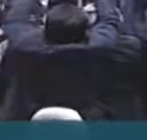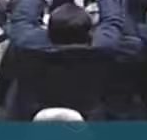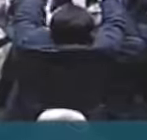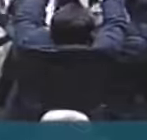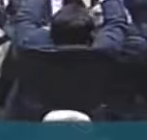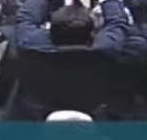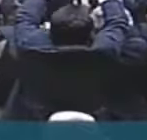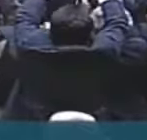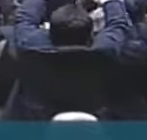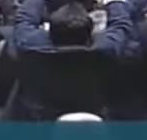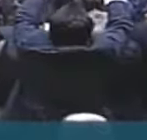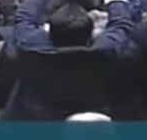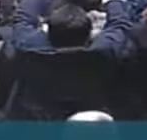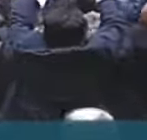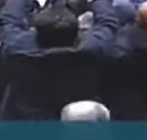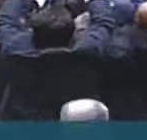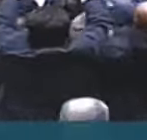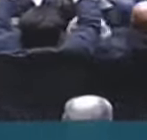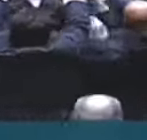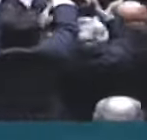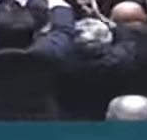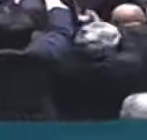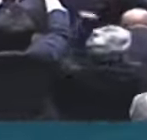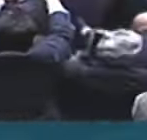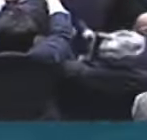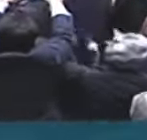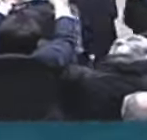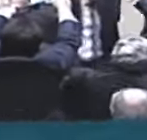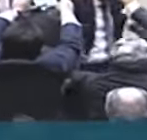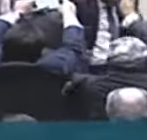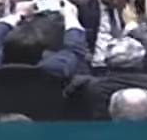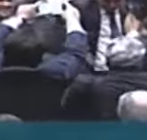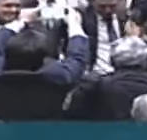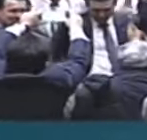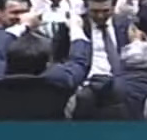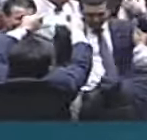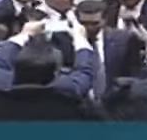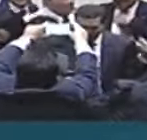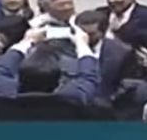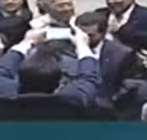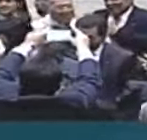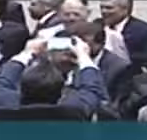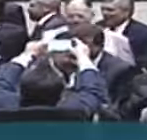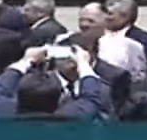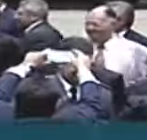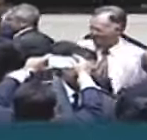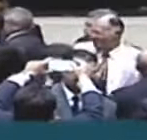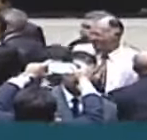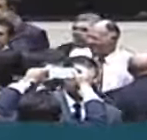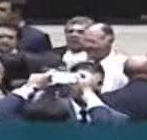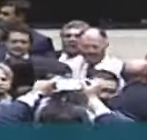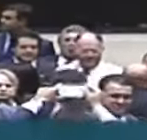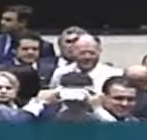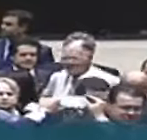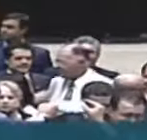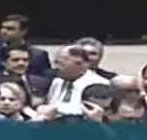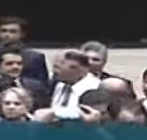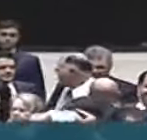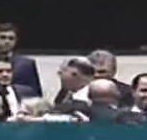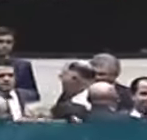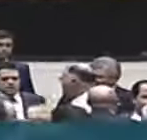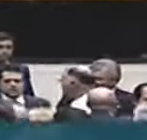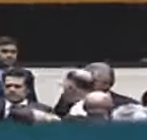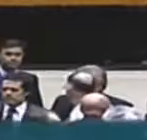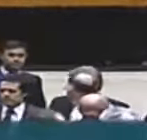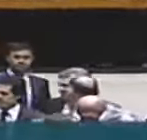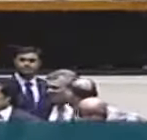aumenta, aliás, que reduz a maioridade penal para quem comete crimes hediondos. Presidente Eduardo Cunha retoma a sessão. A gente vai